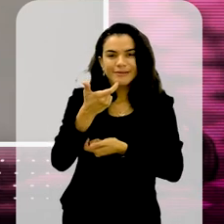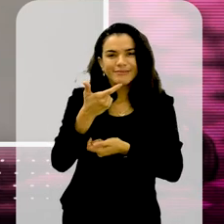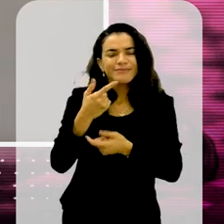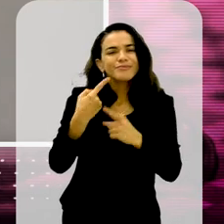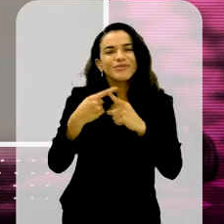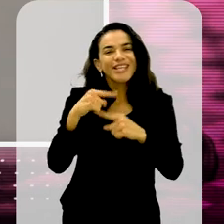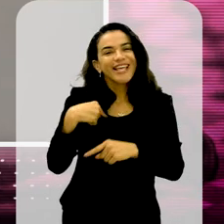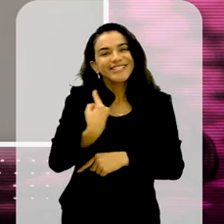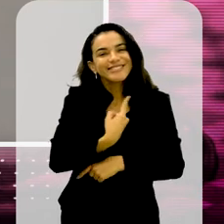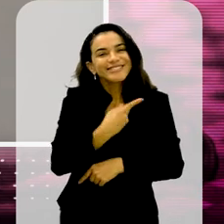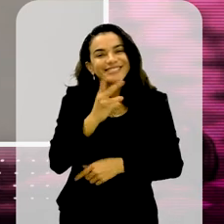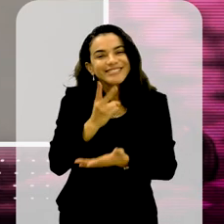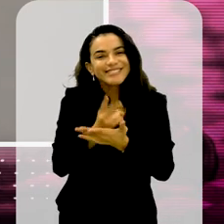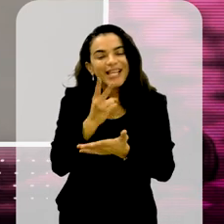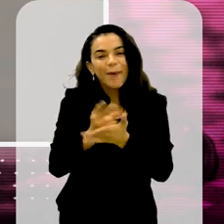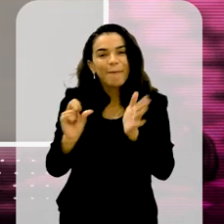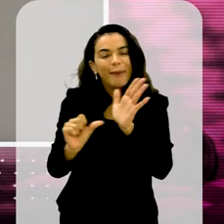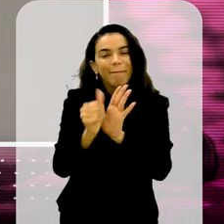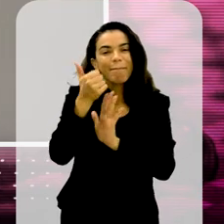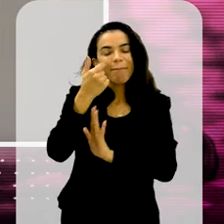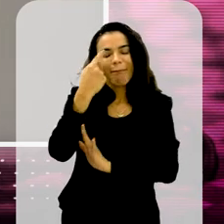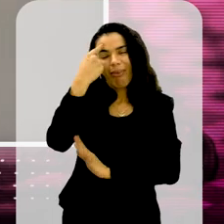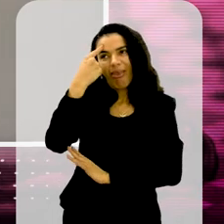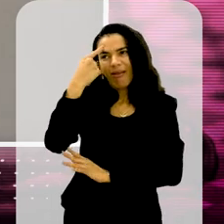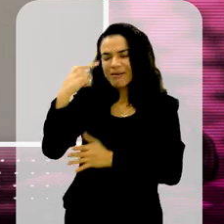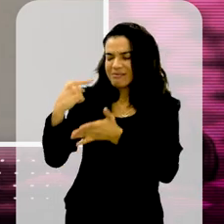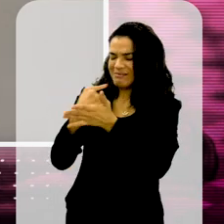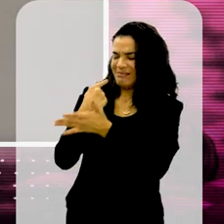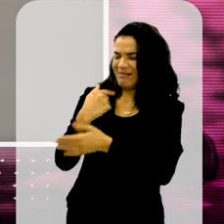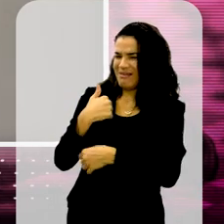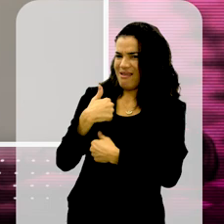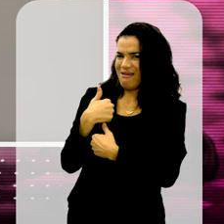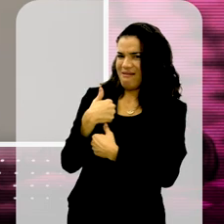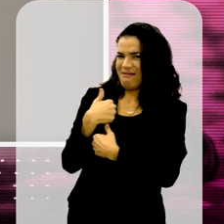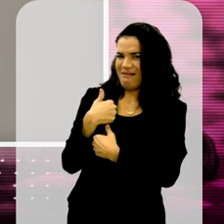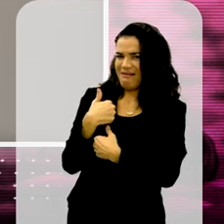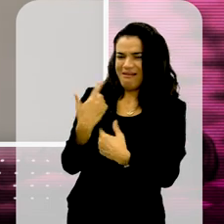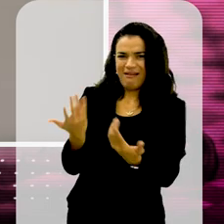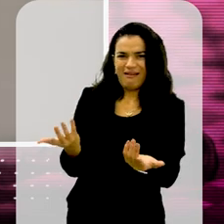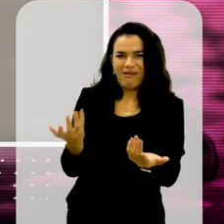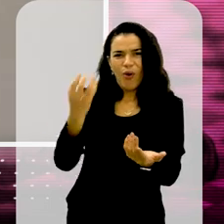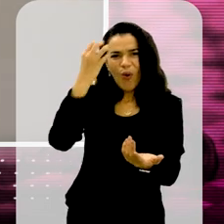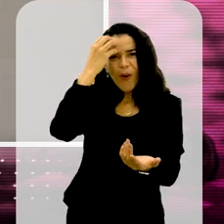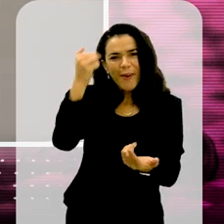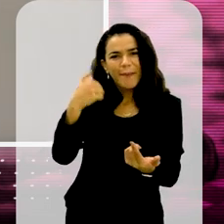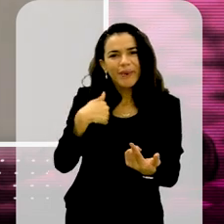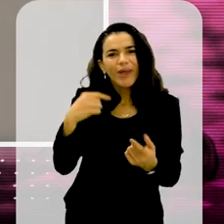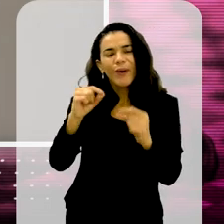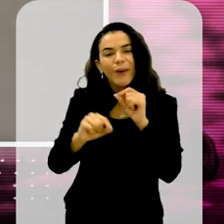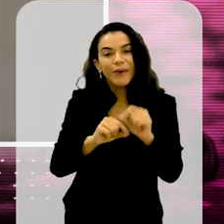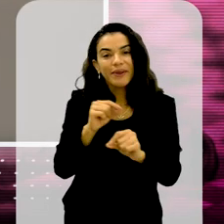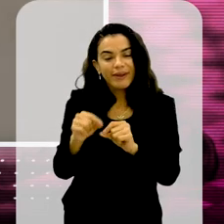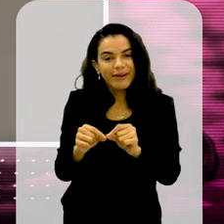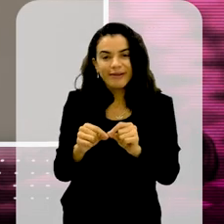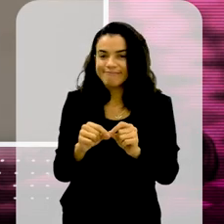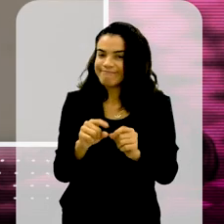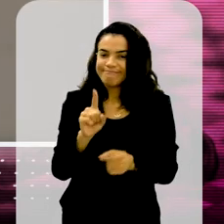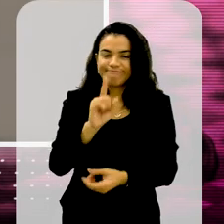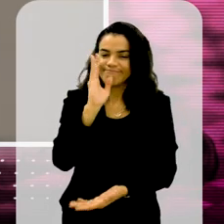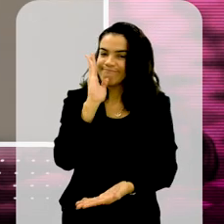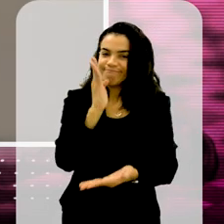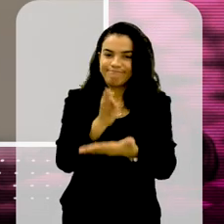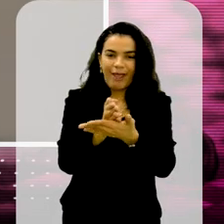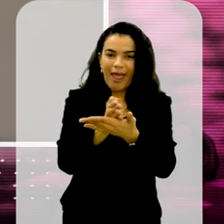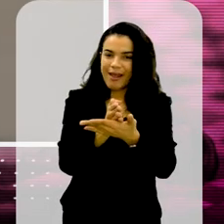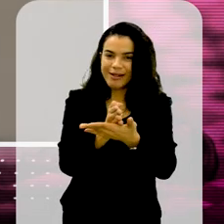se questionar primeiro, né? Achando que a atitude do outro veio em reação a uma ação nossa.